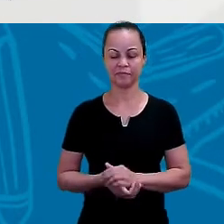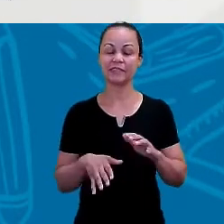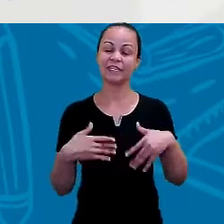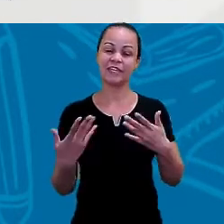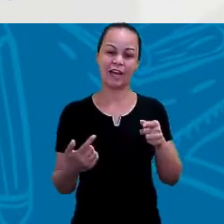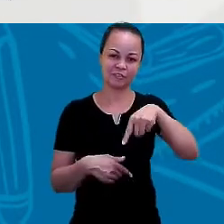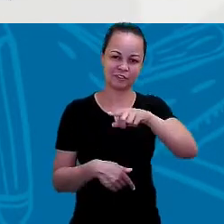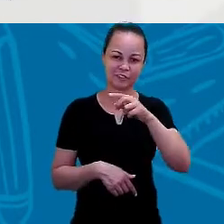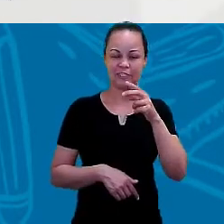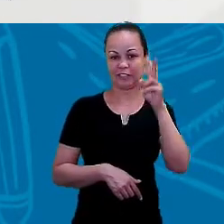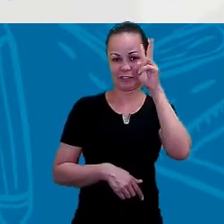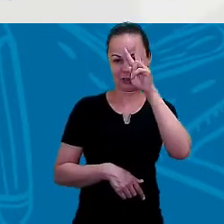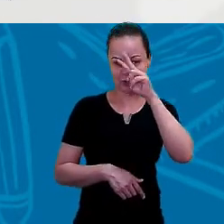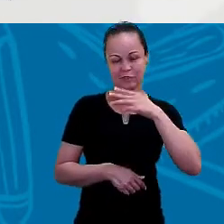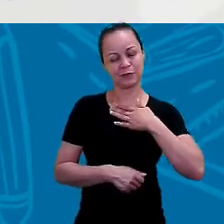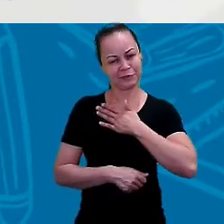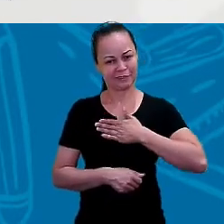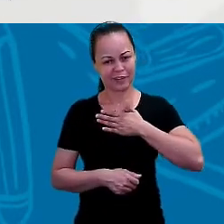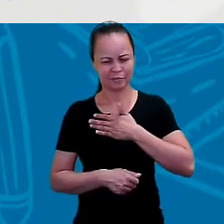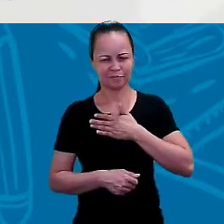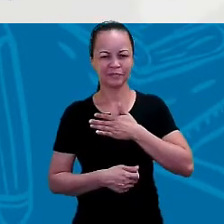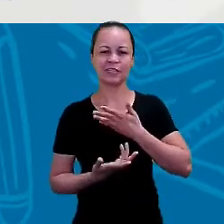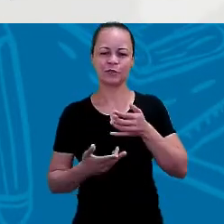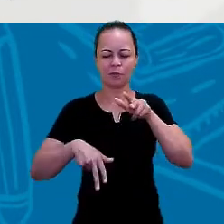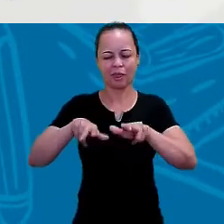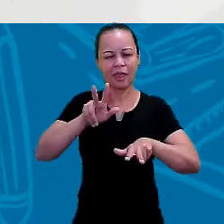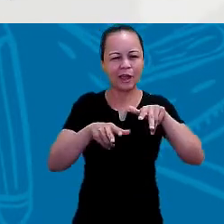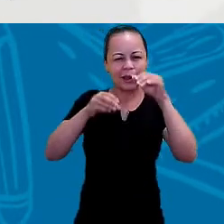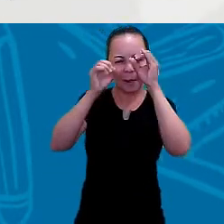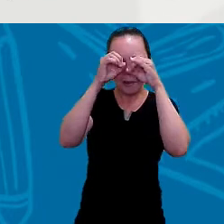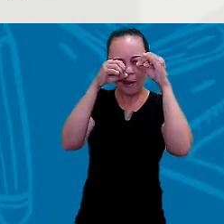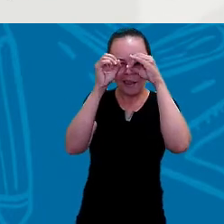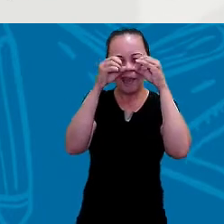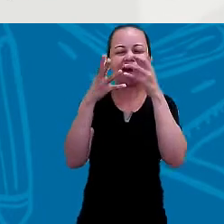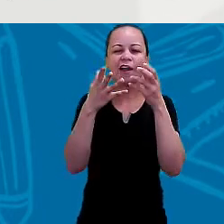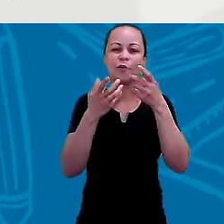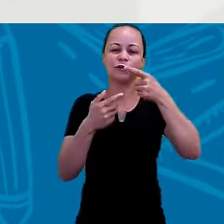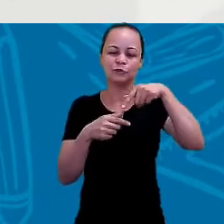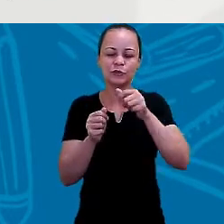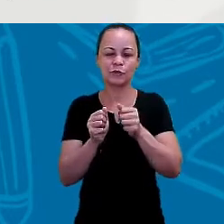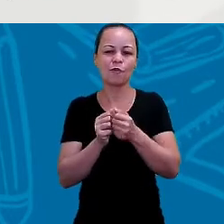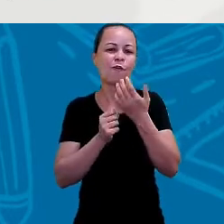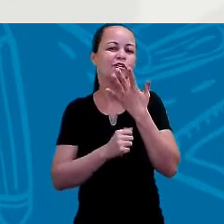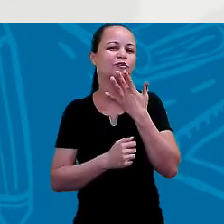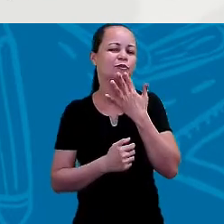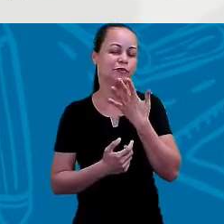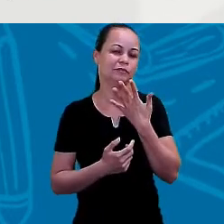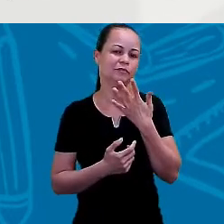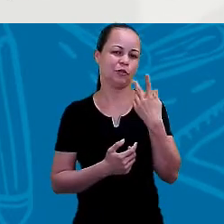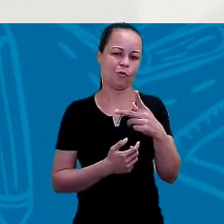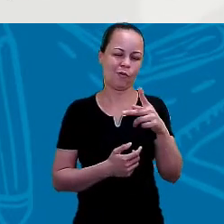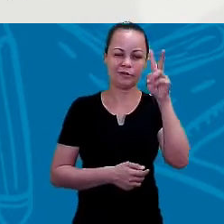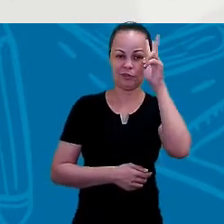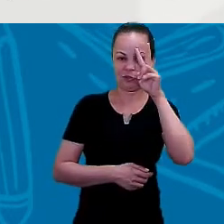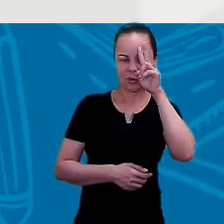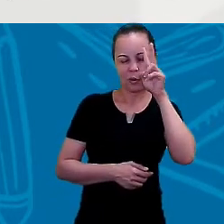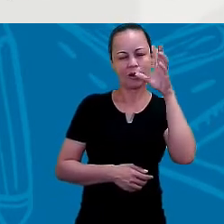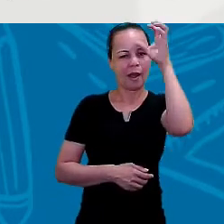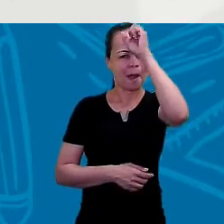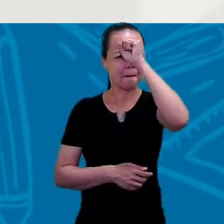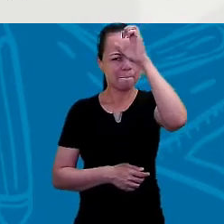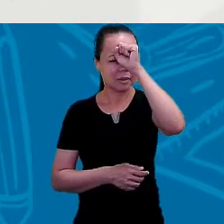nossa historinha? A historinha do camaleão, não é? Das cores. Então, com essa história, a gente aprende as cores. A gente também